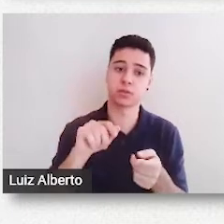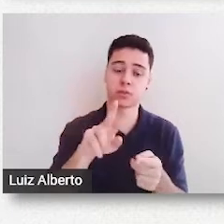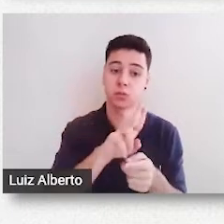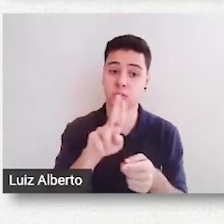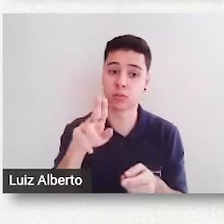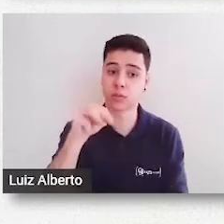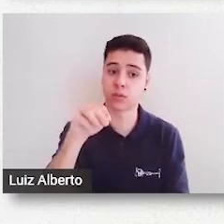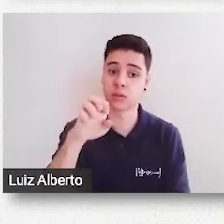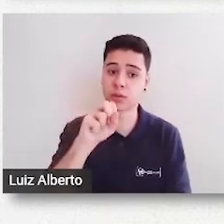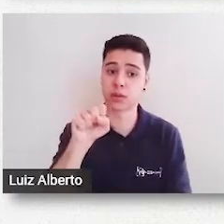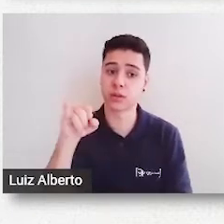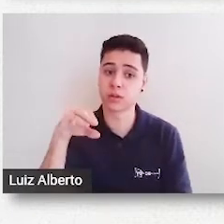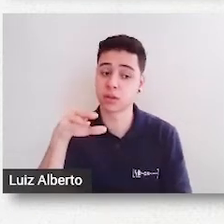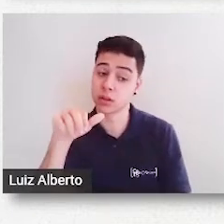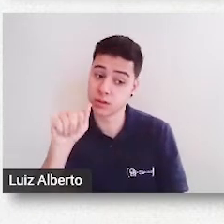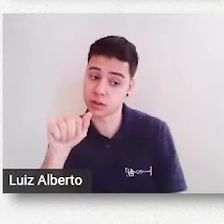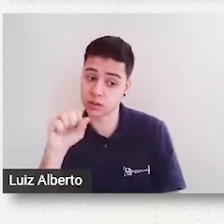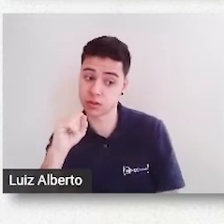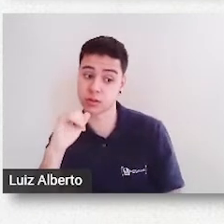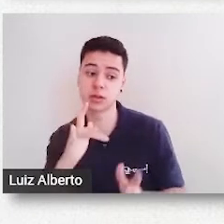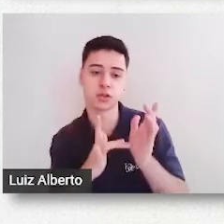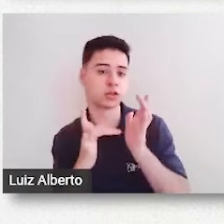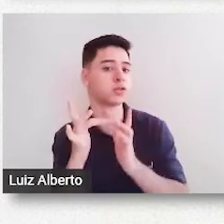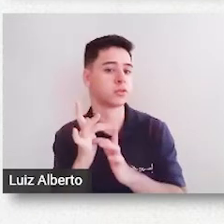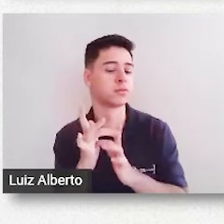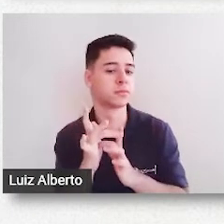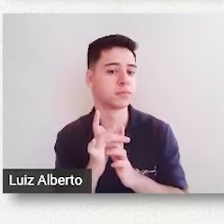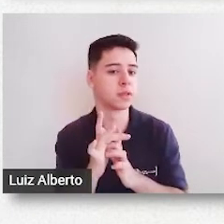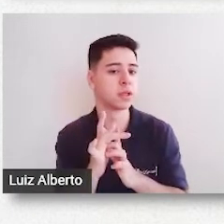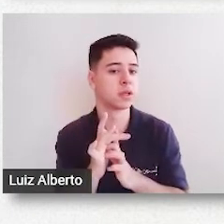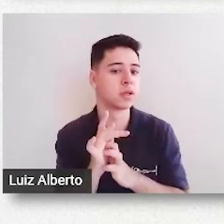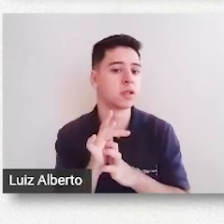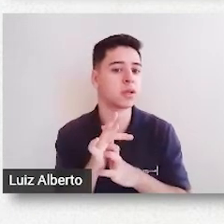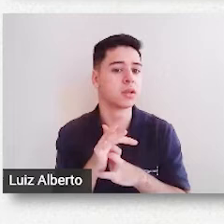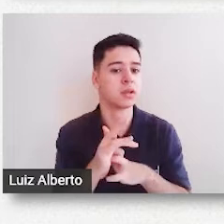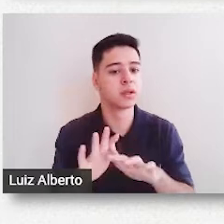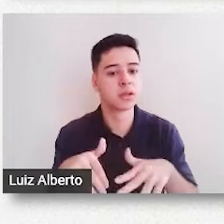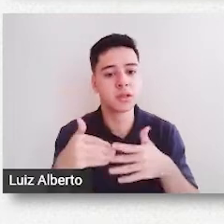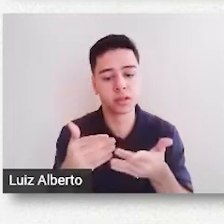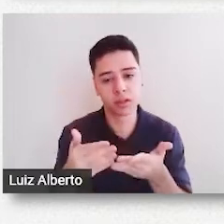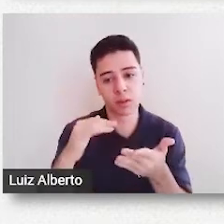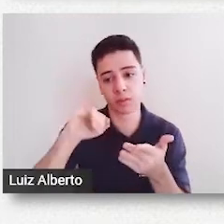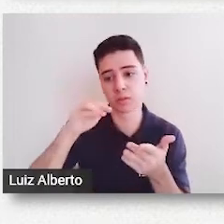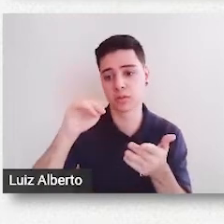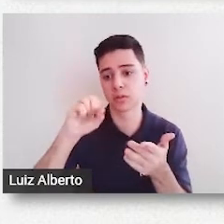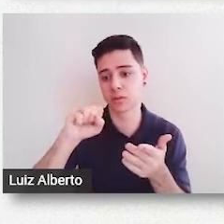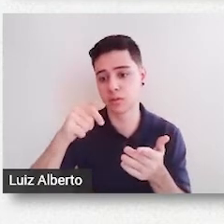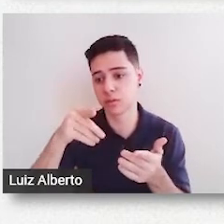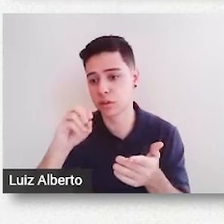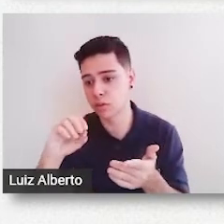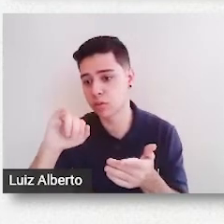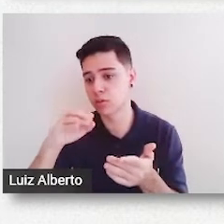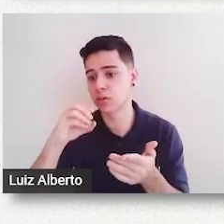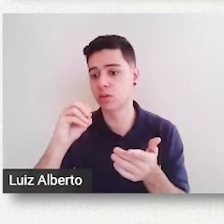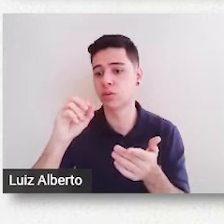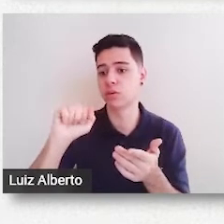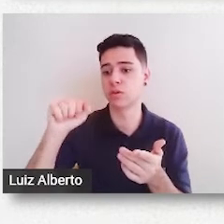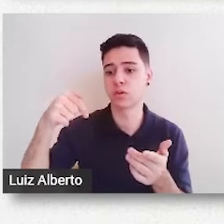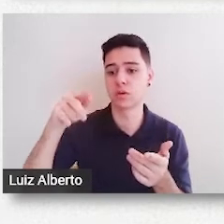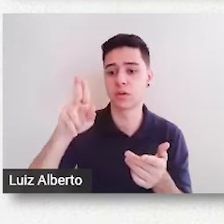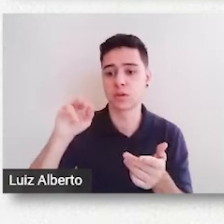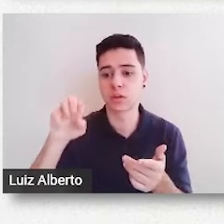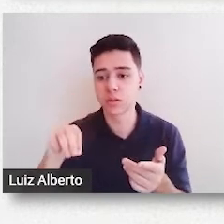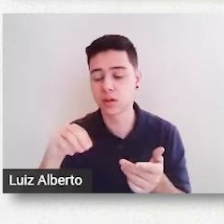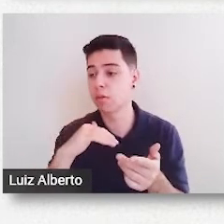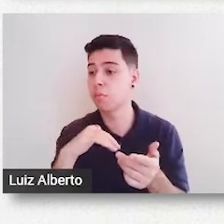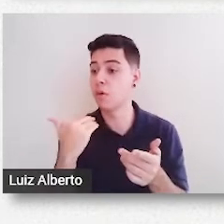que é Jesus Cristo. Né? Então, São Joaquim, segundo a tradição, morre com 80